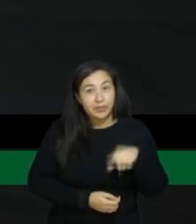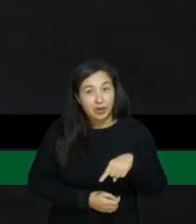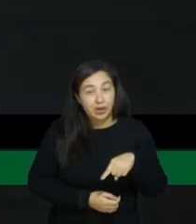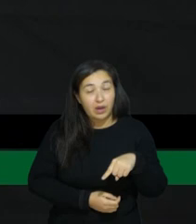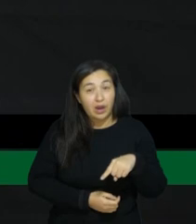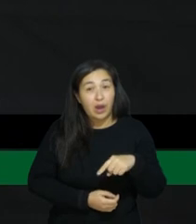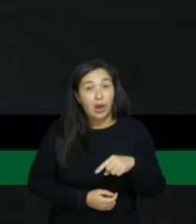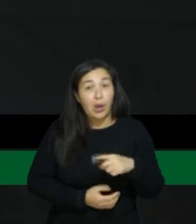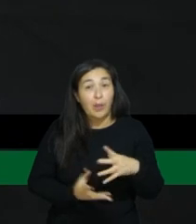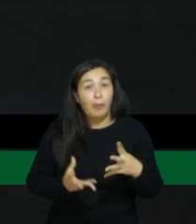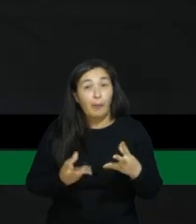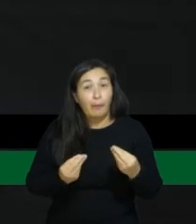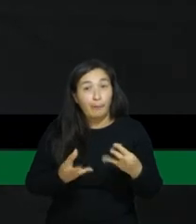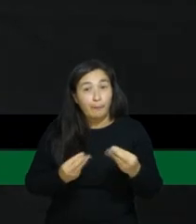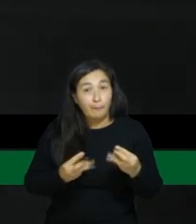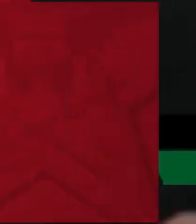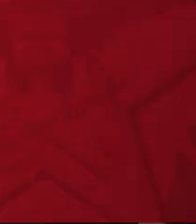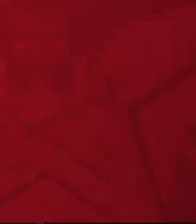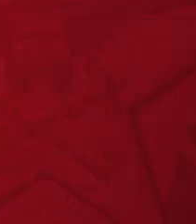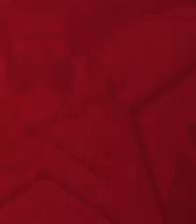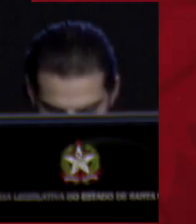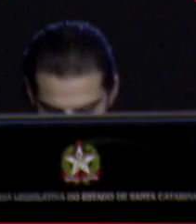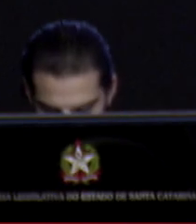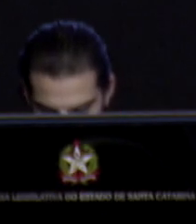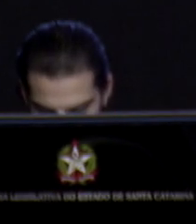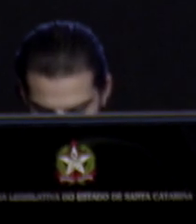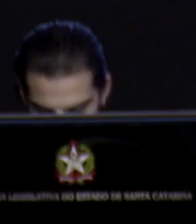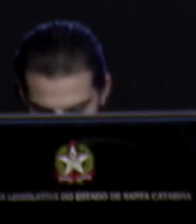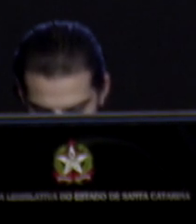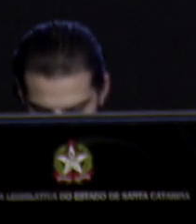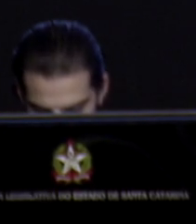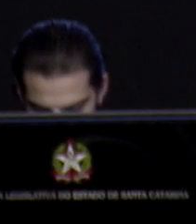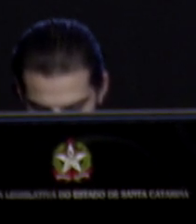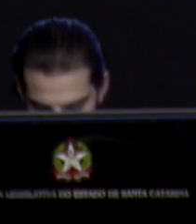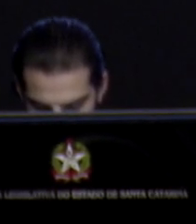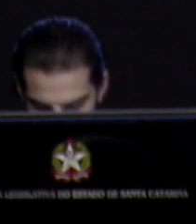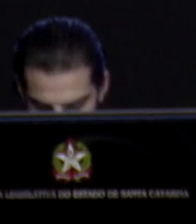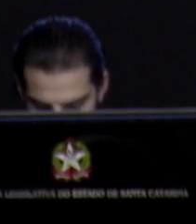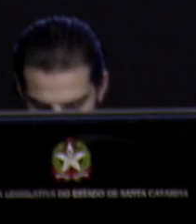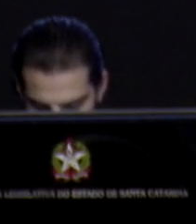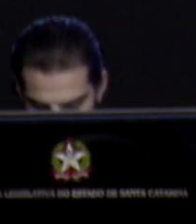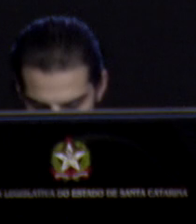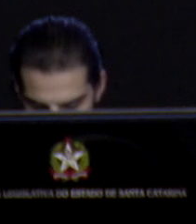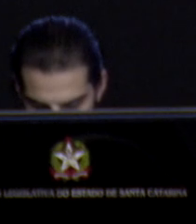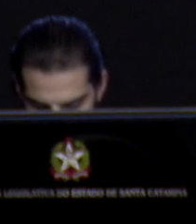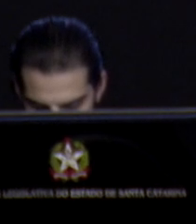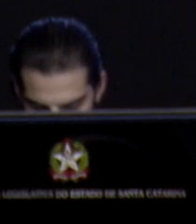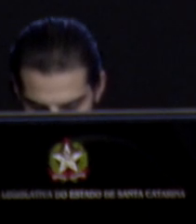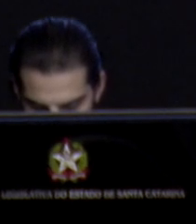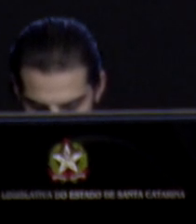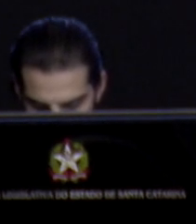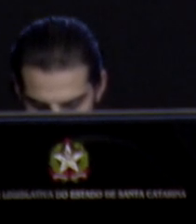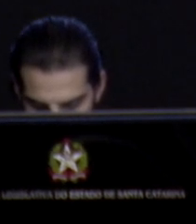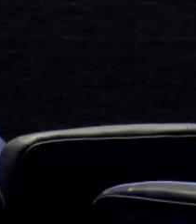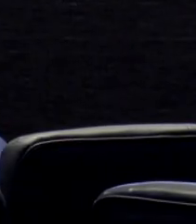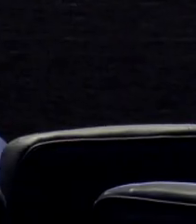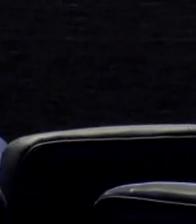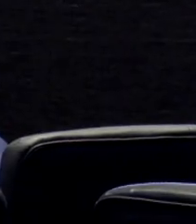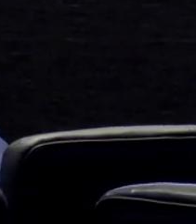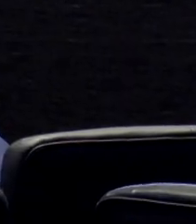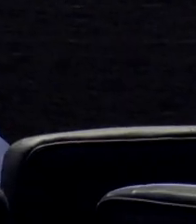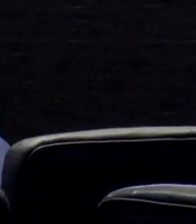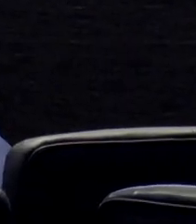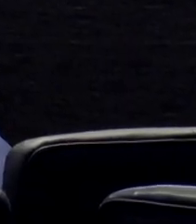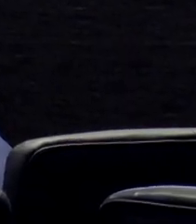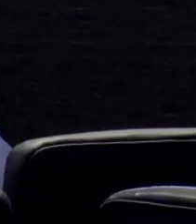maior índice de contratos. O deputado doutor Vicente Caro Preso utilizou a tribuna para criticar o estado da